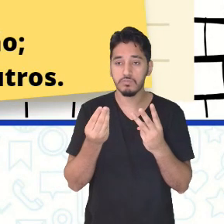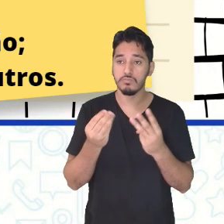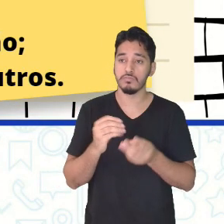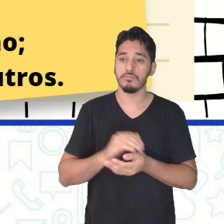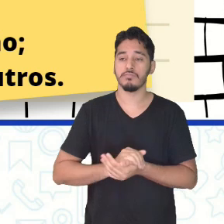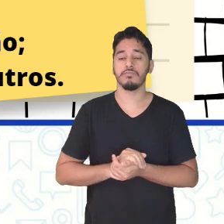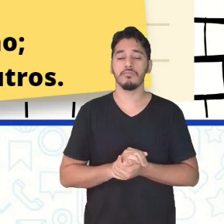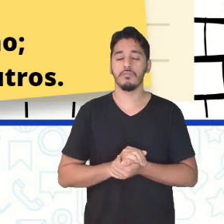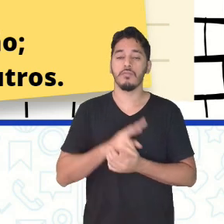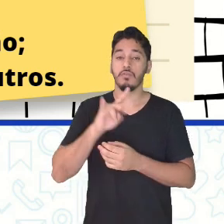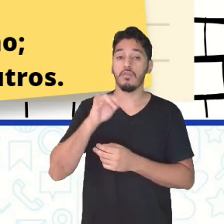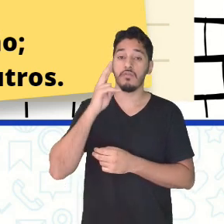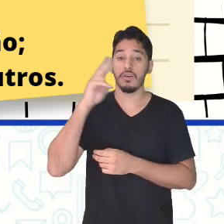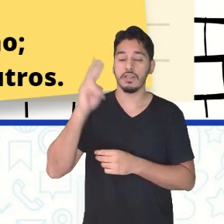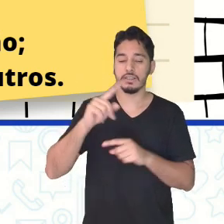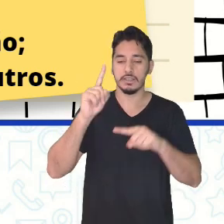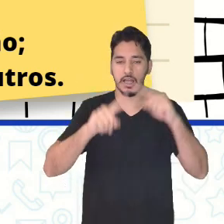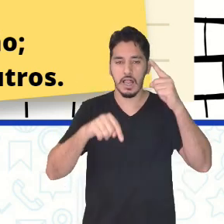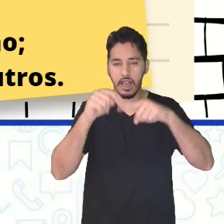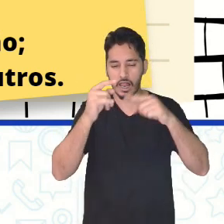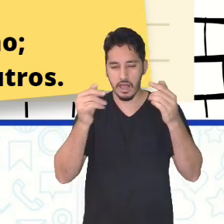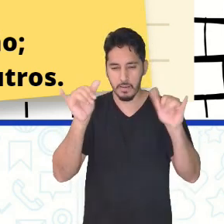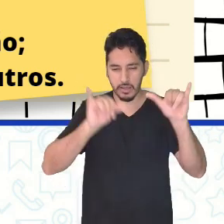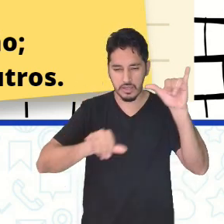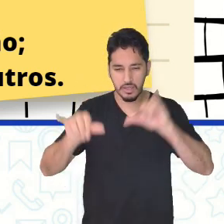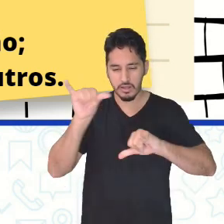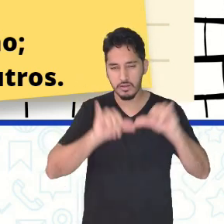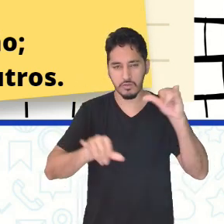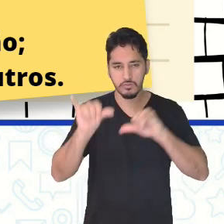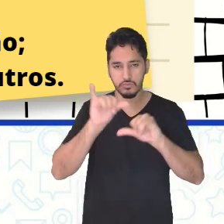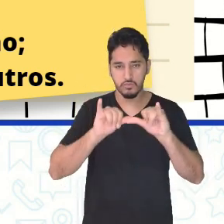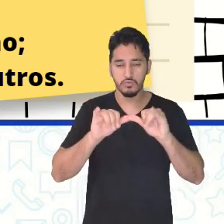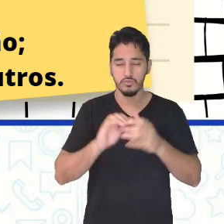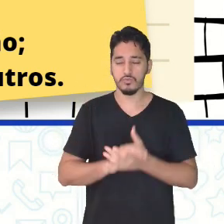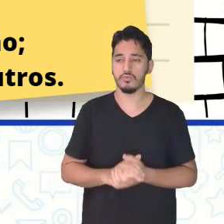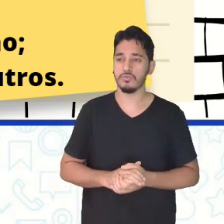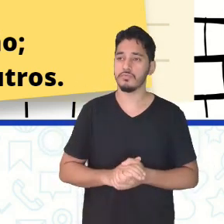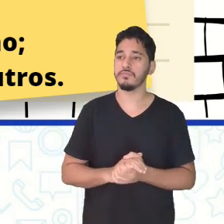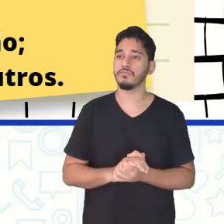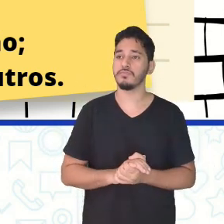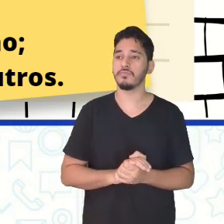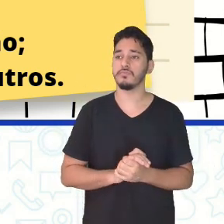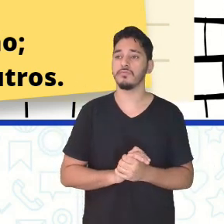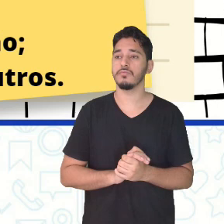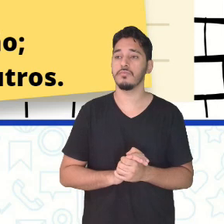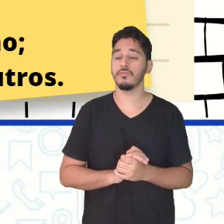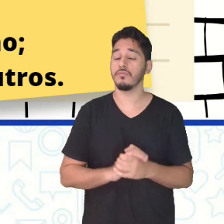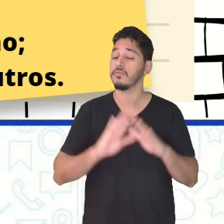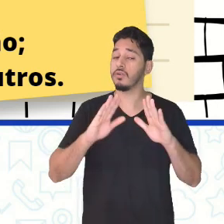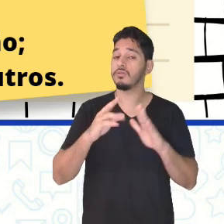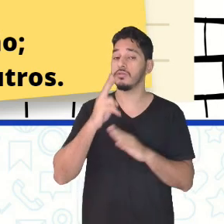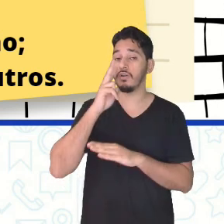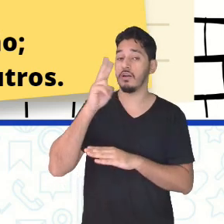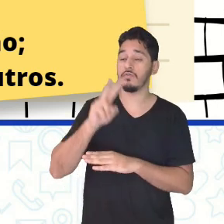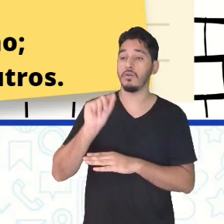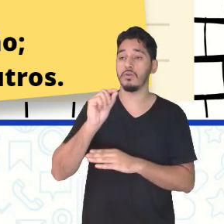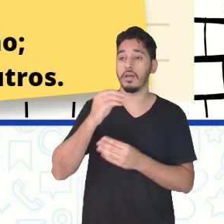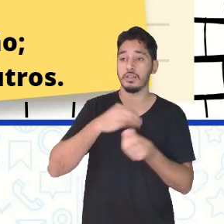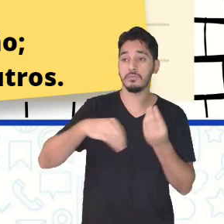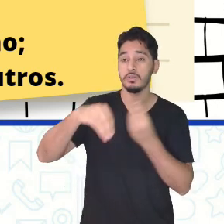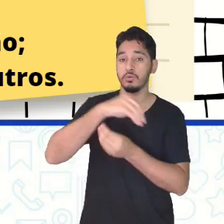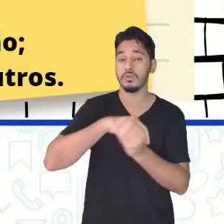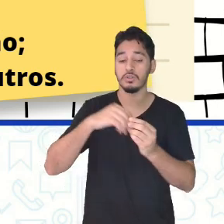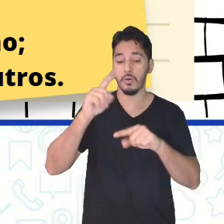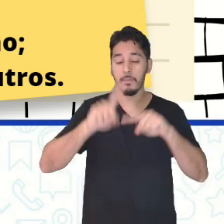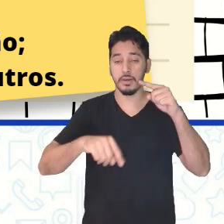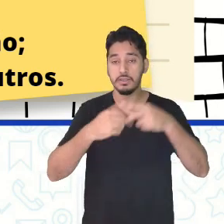a presença aí desses elementos químicos e dessas propriedades químicas. Agora a gente vai ver que as misturas são